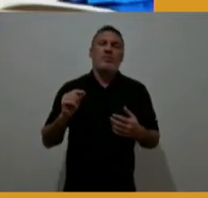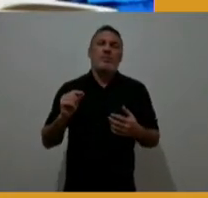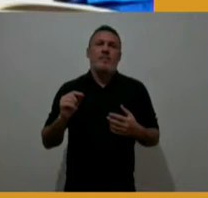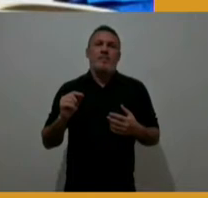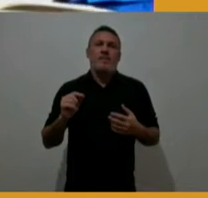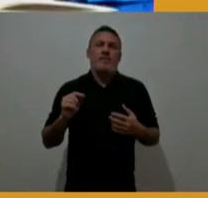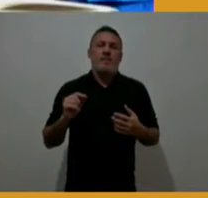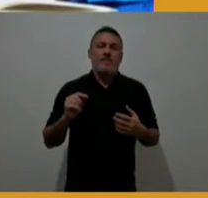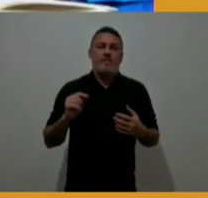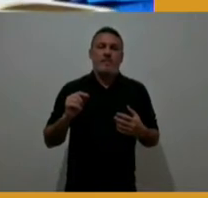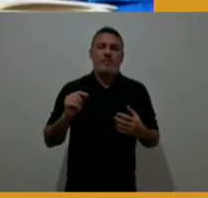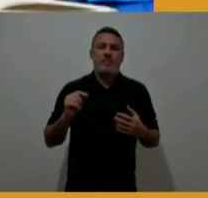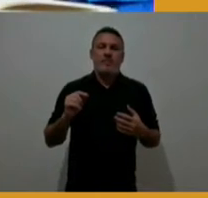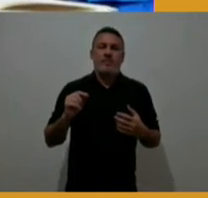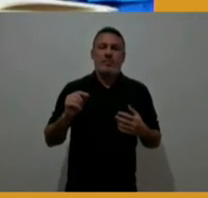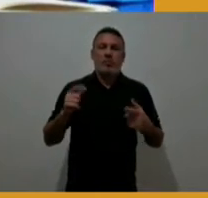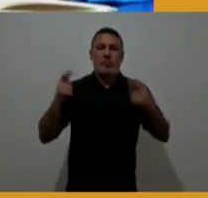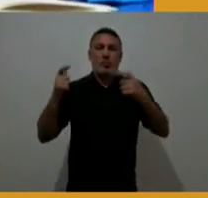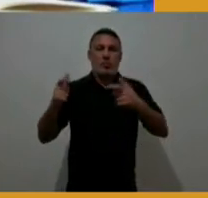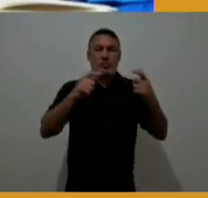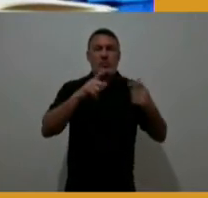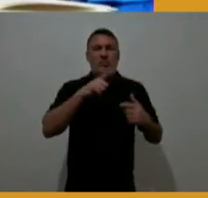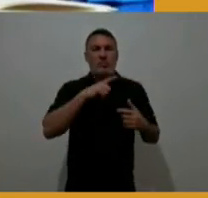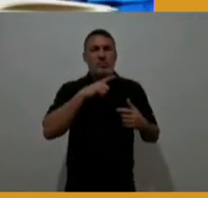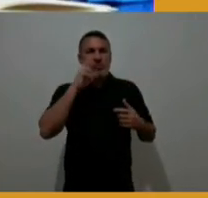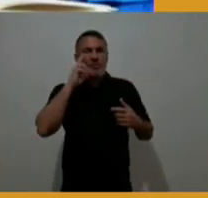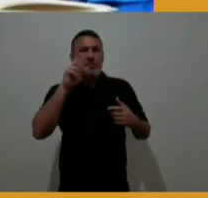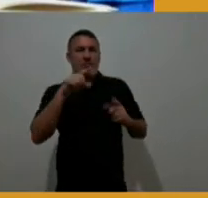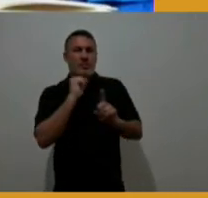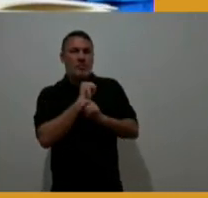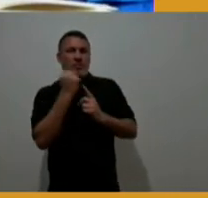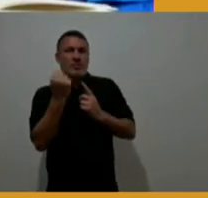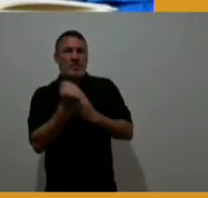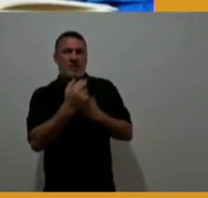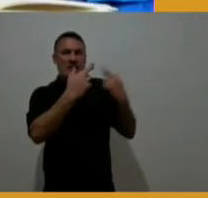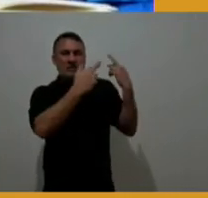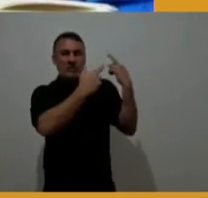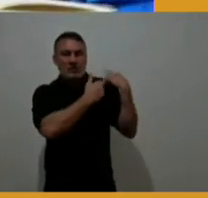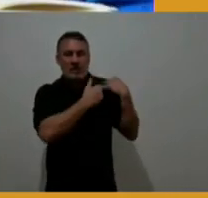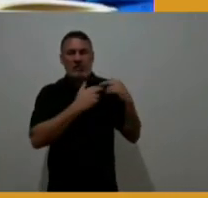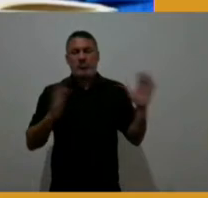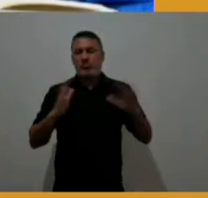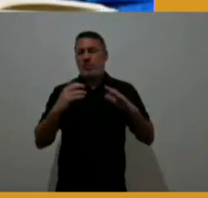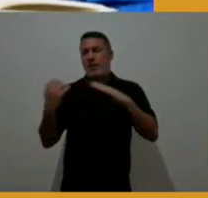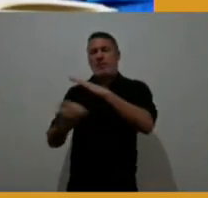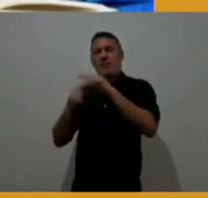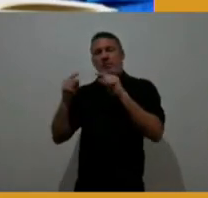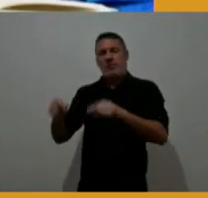daquele cenário onde a sociedade era responsável, onde